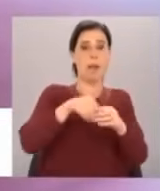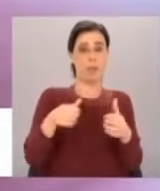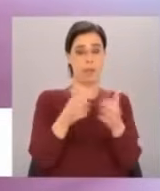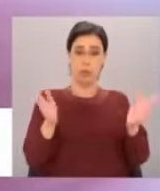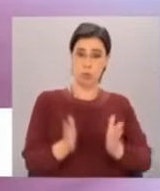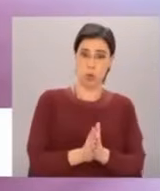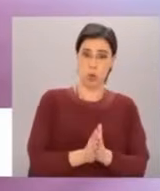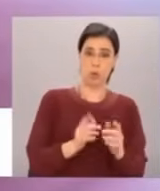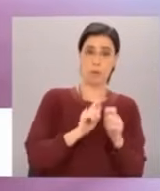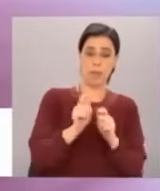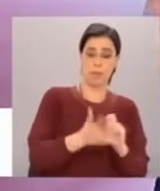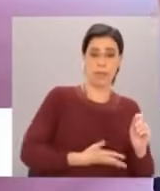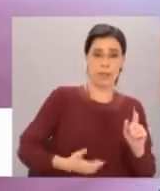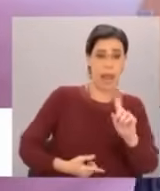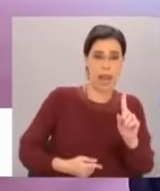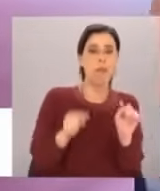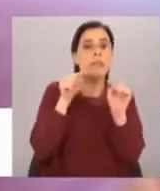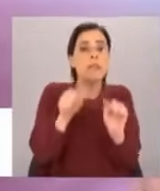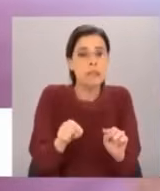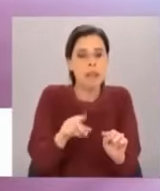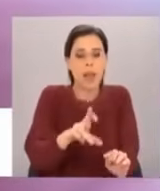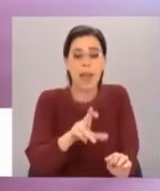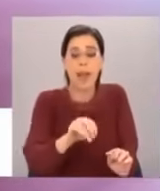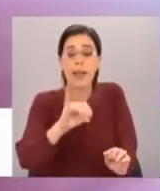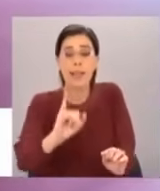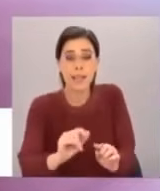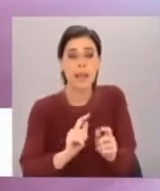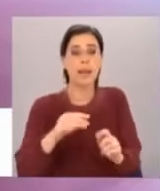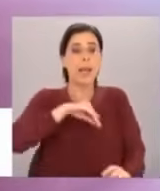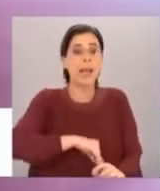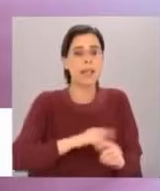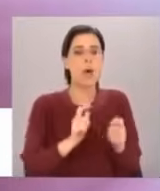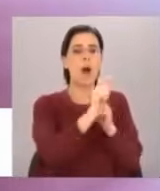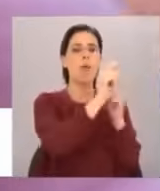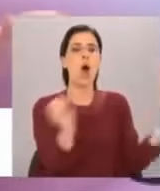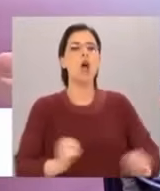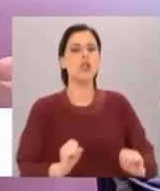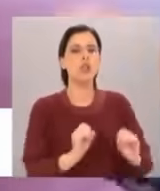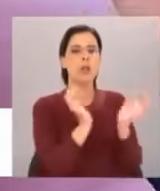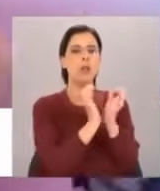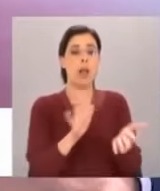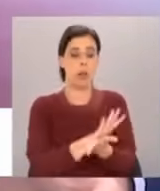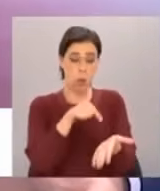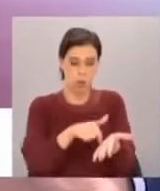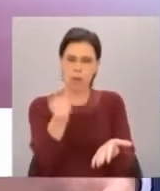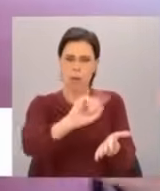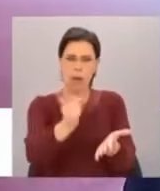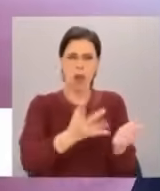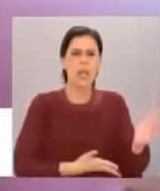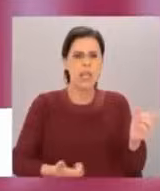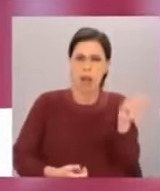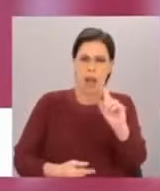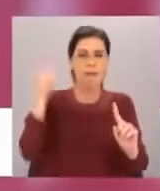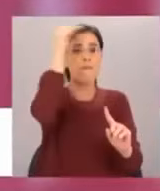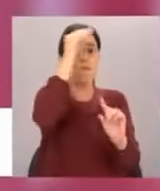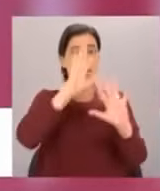a todos os subsídios de desemprego é para ser essencialmente o rsi as prestações não contributiva e não a notícia subsídios de